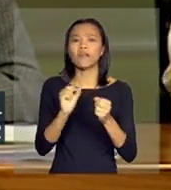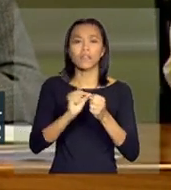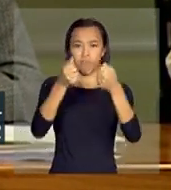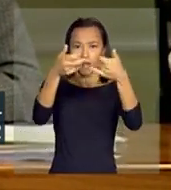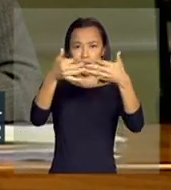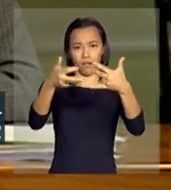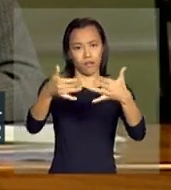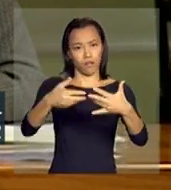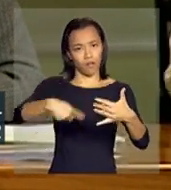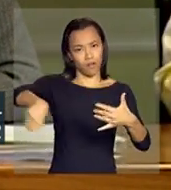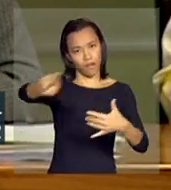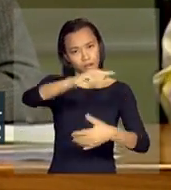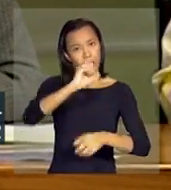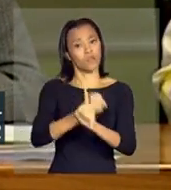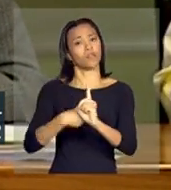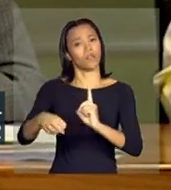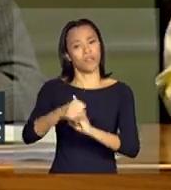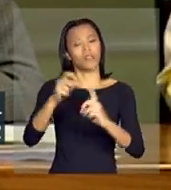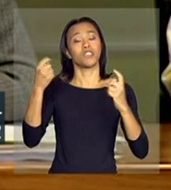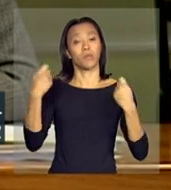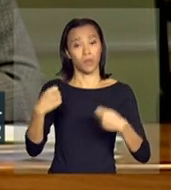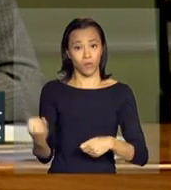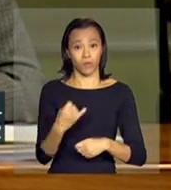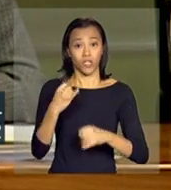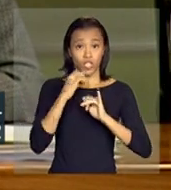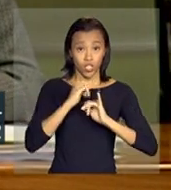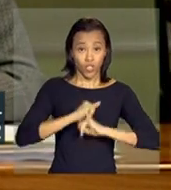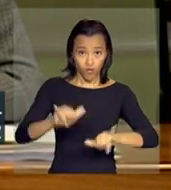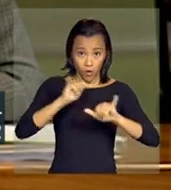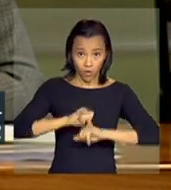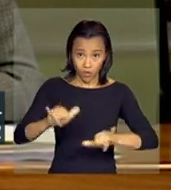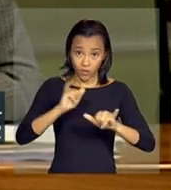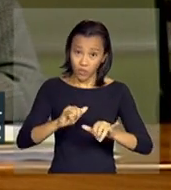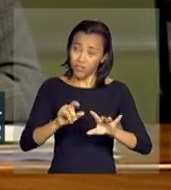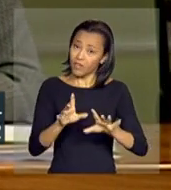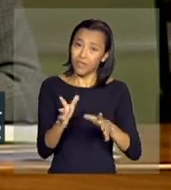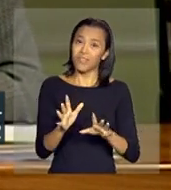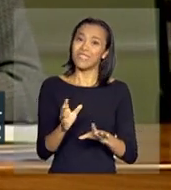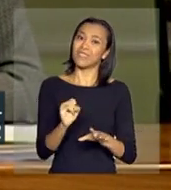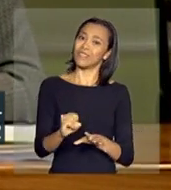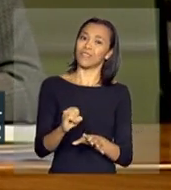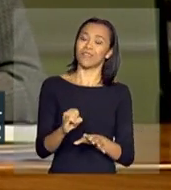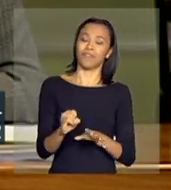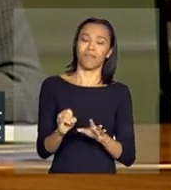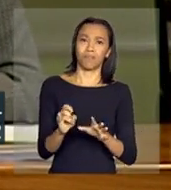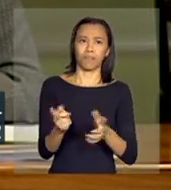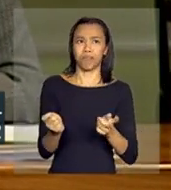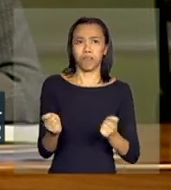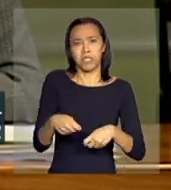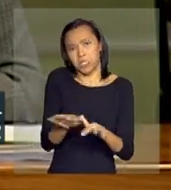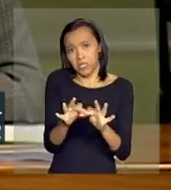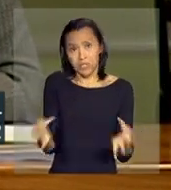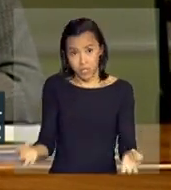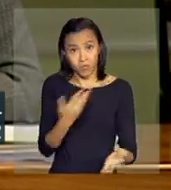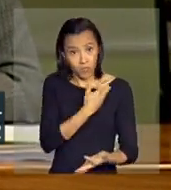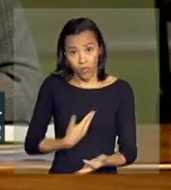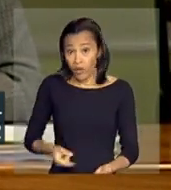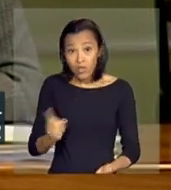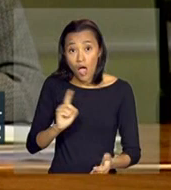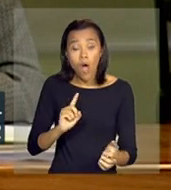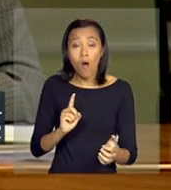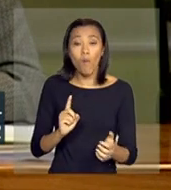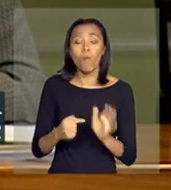você precisa dar todas as informações. Seria simples para o governo não explicitar